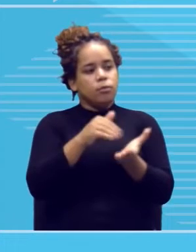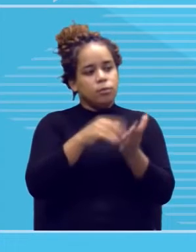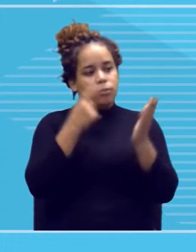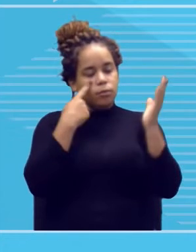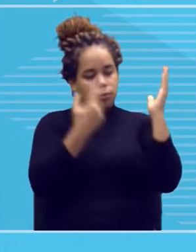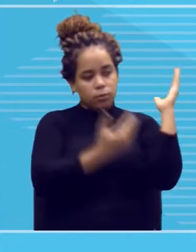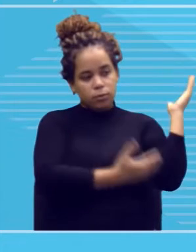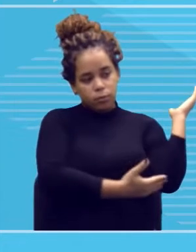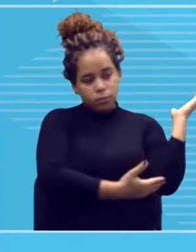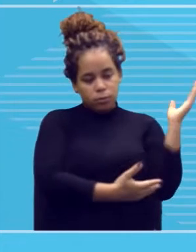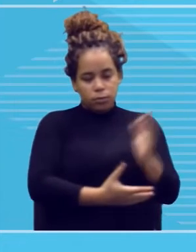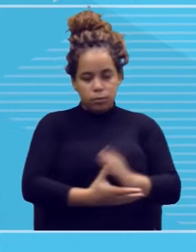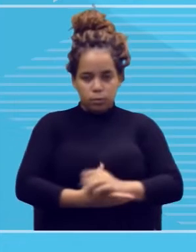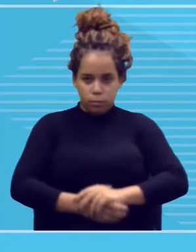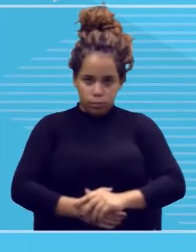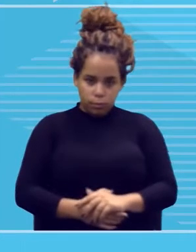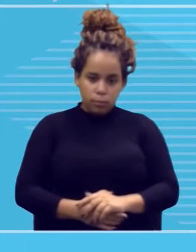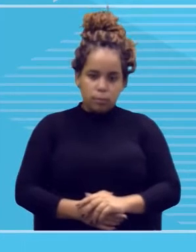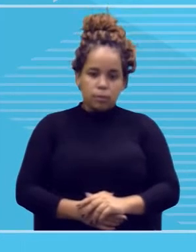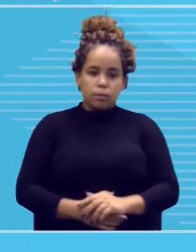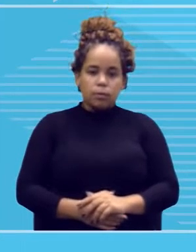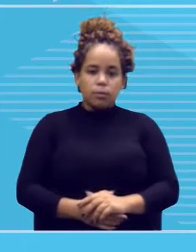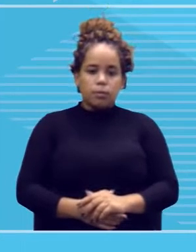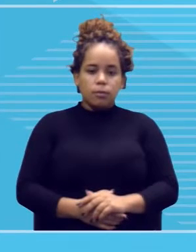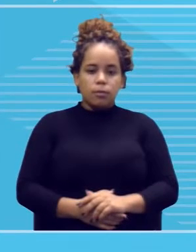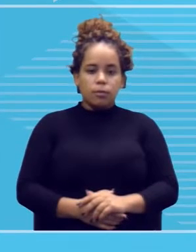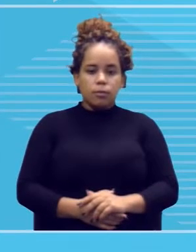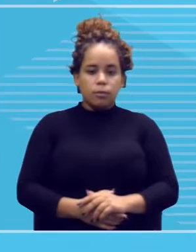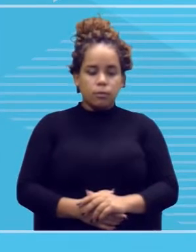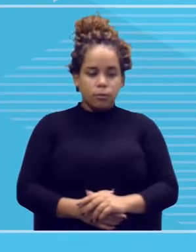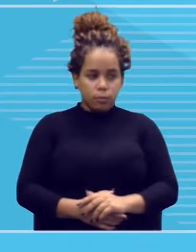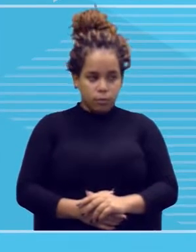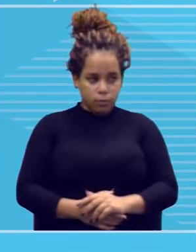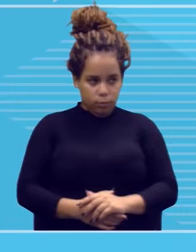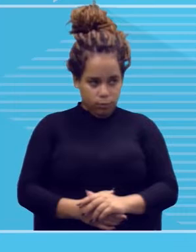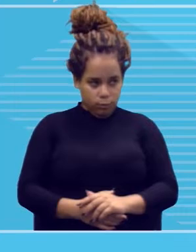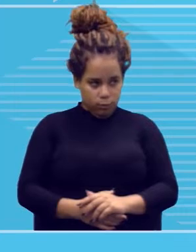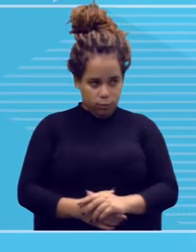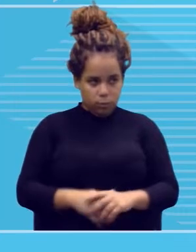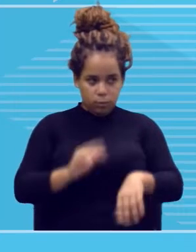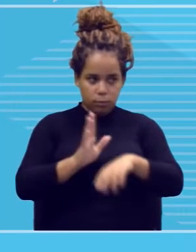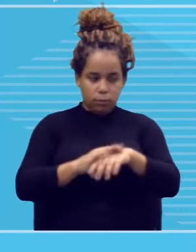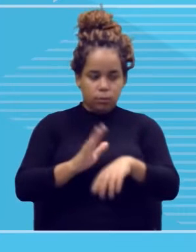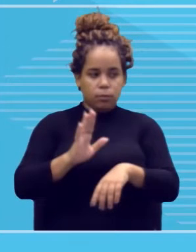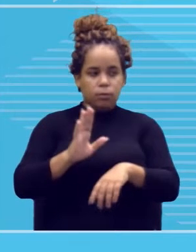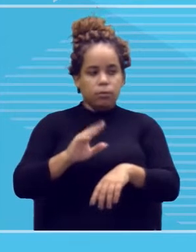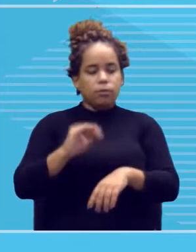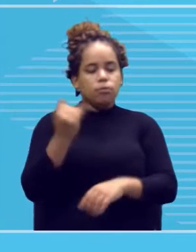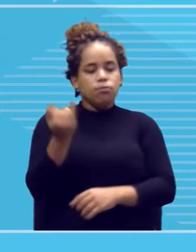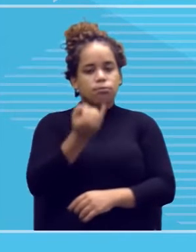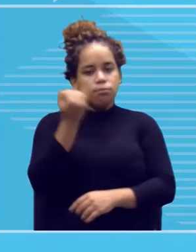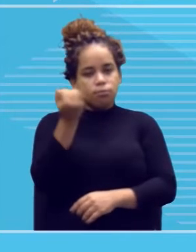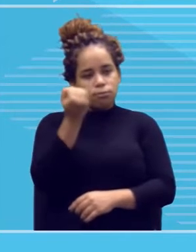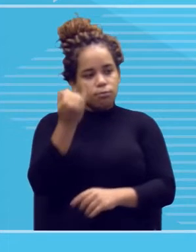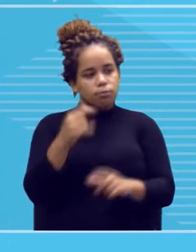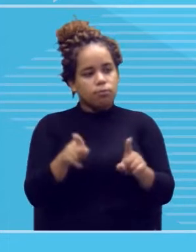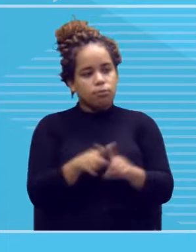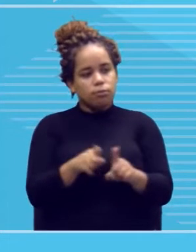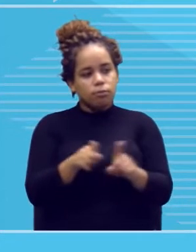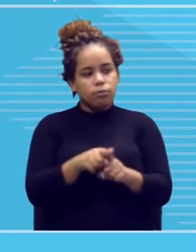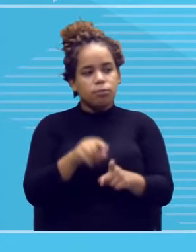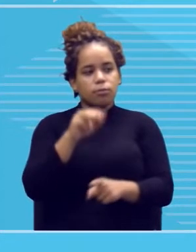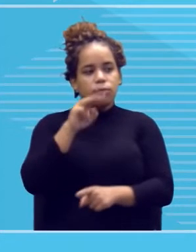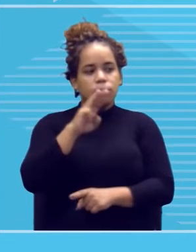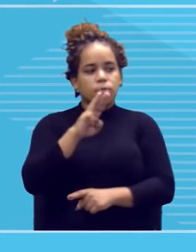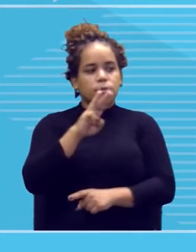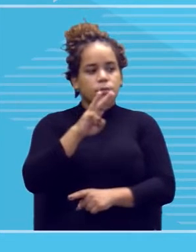na negative quase a gente não usa mais ainda desuso e o mais importante acho que desse dessa categoria aqui como eu que mais